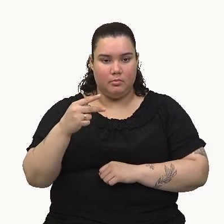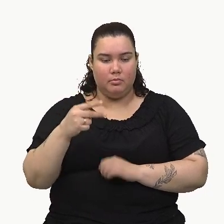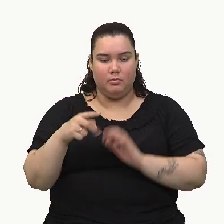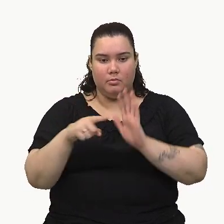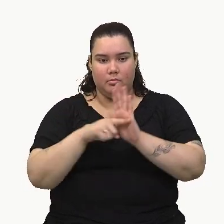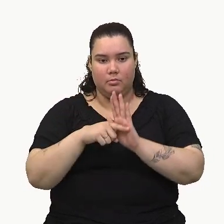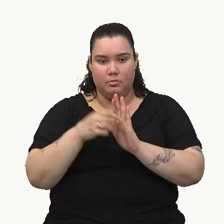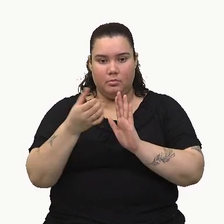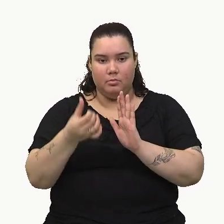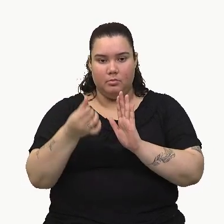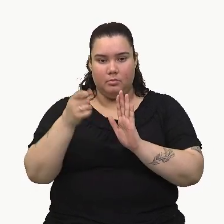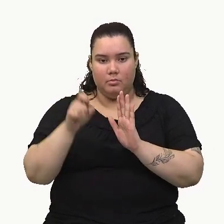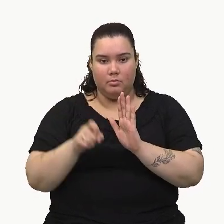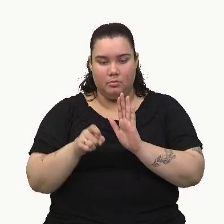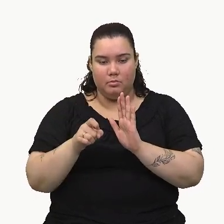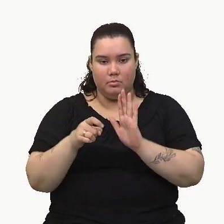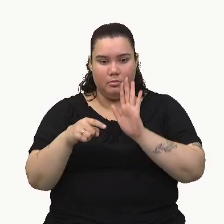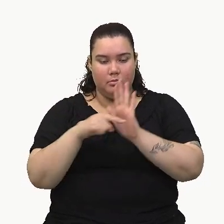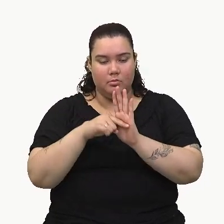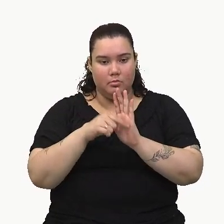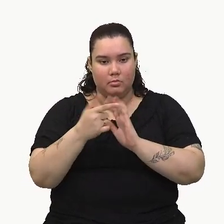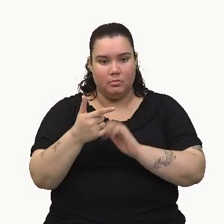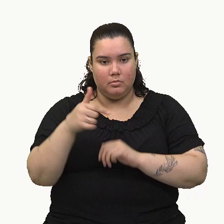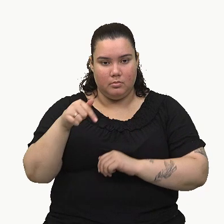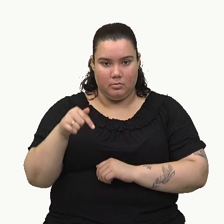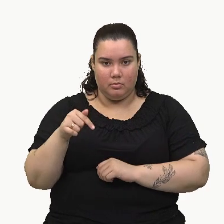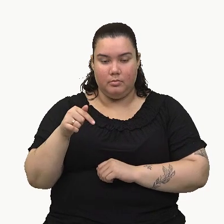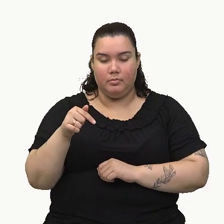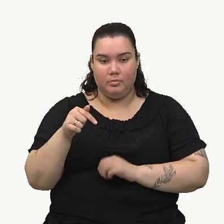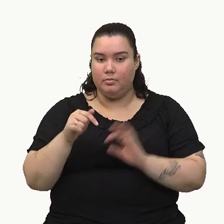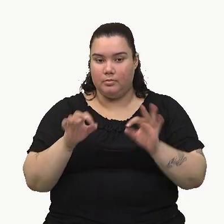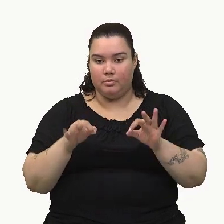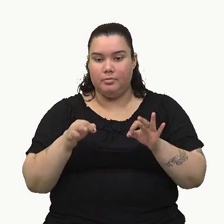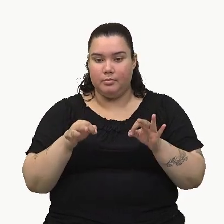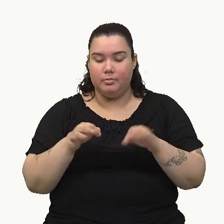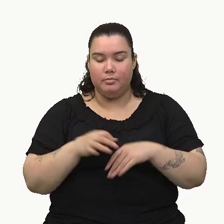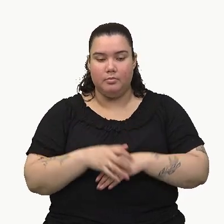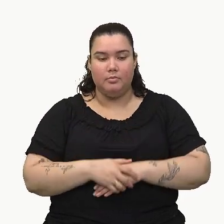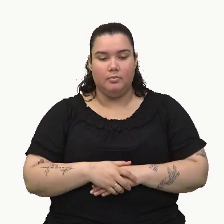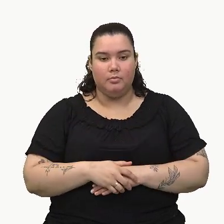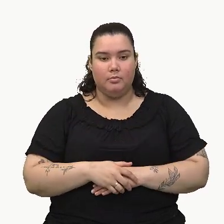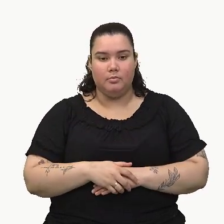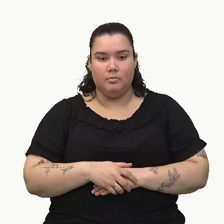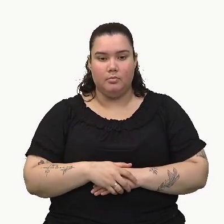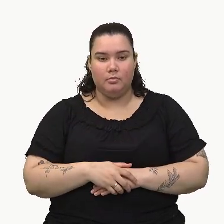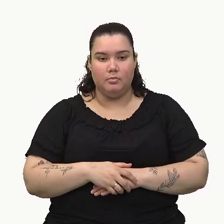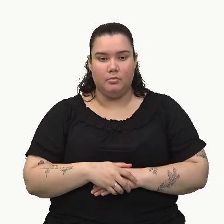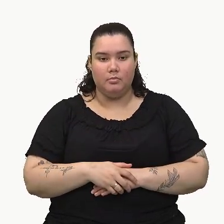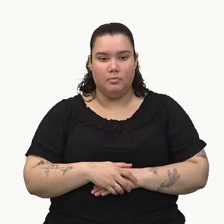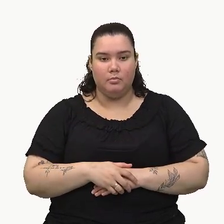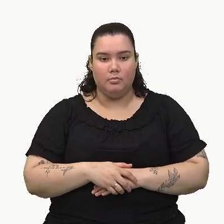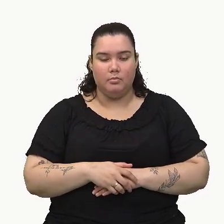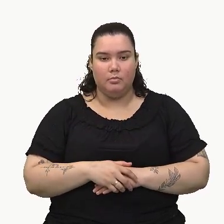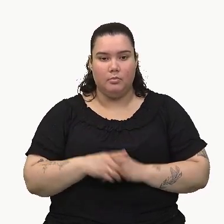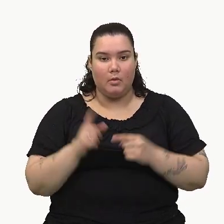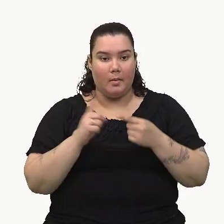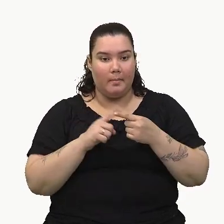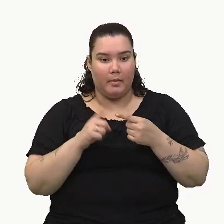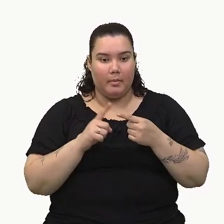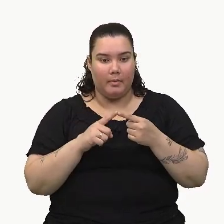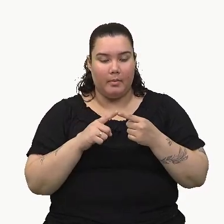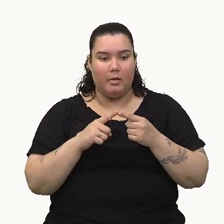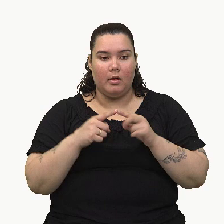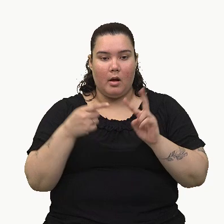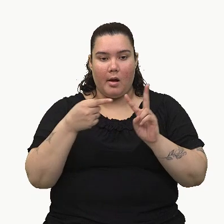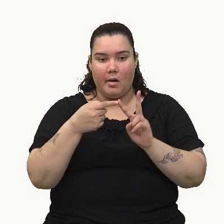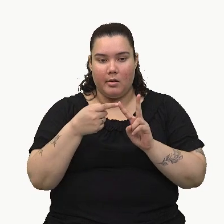menos 6x menos 27. Certinho? A primeira raiz que nós encontramos